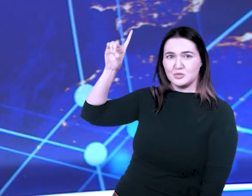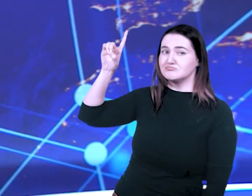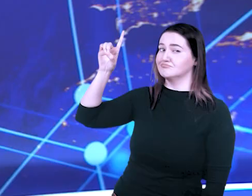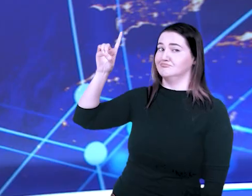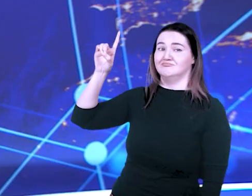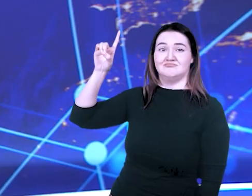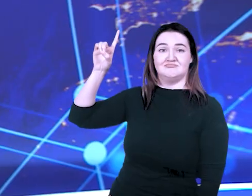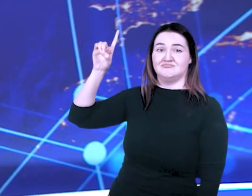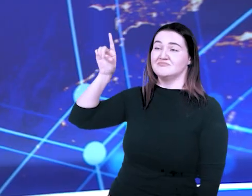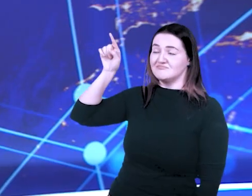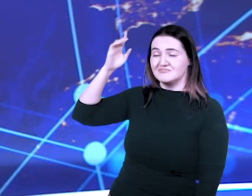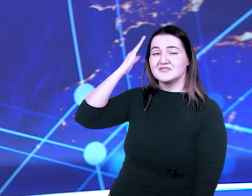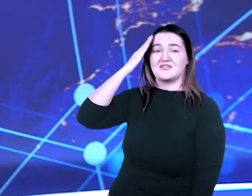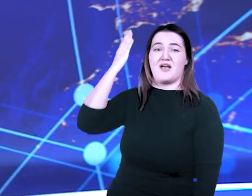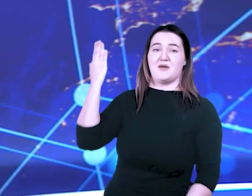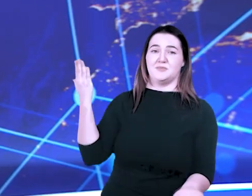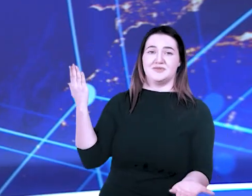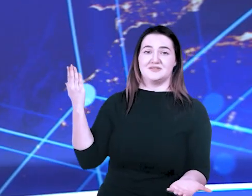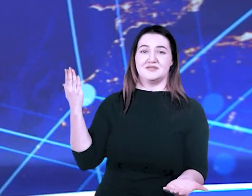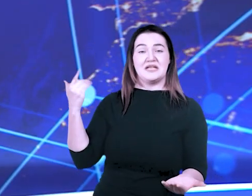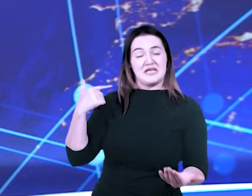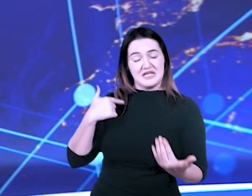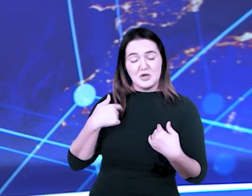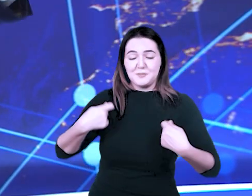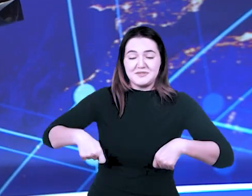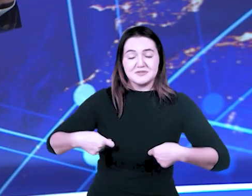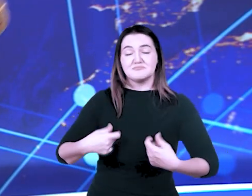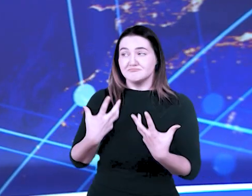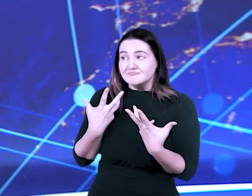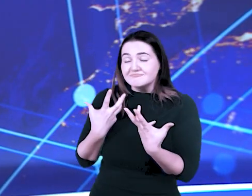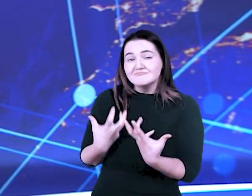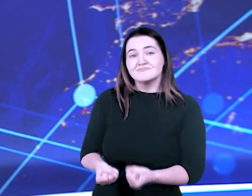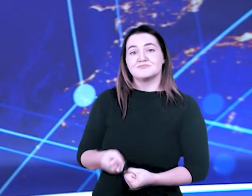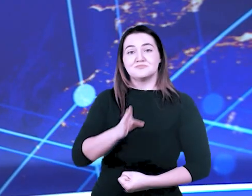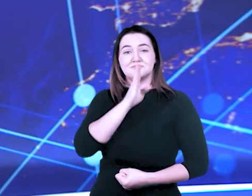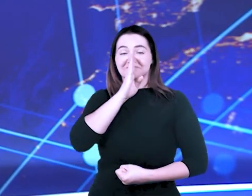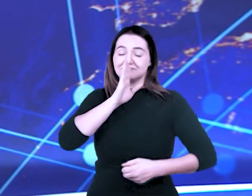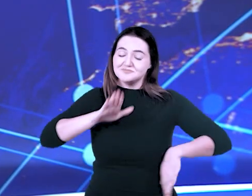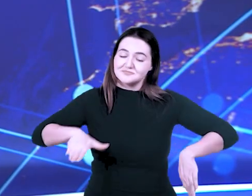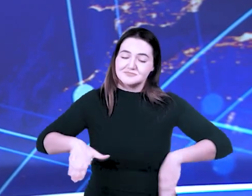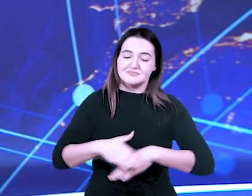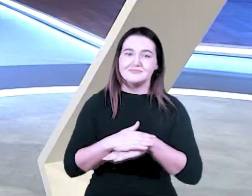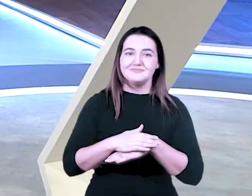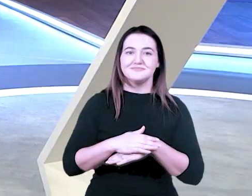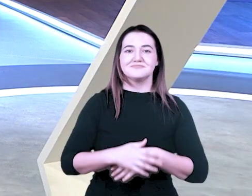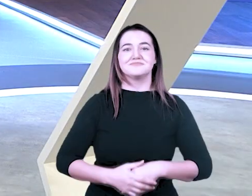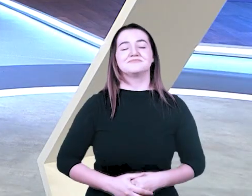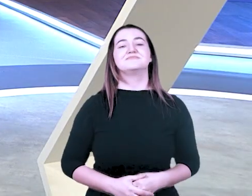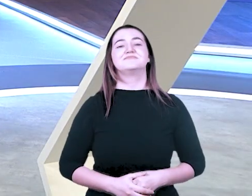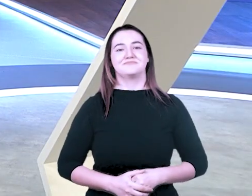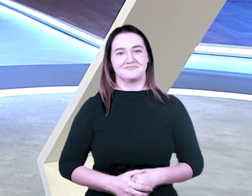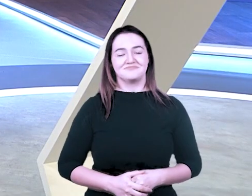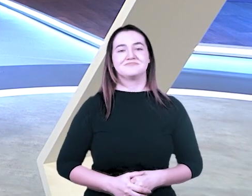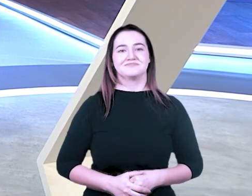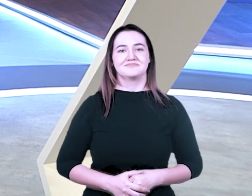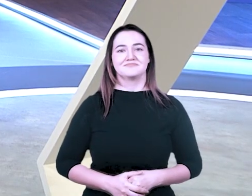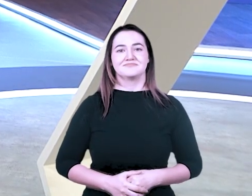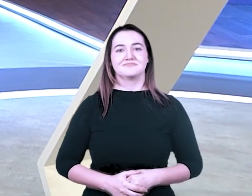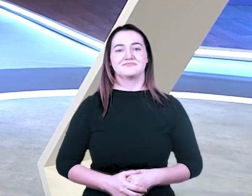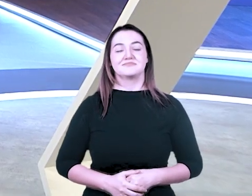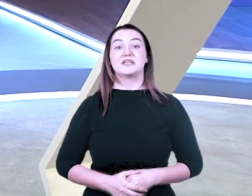faz do jeito que faz, é porque fazer do jeito que fez era o melhor. Confiando